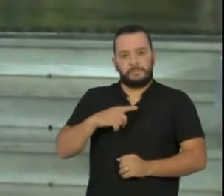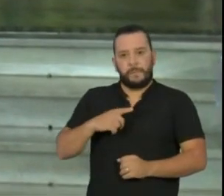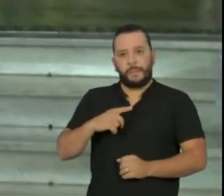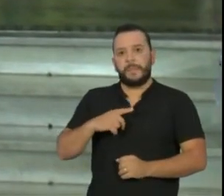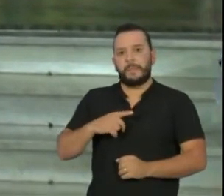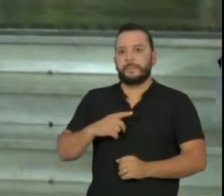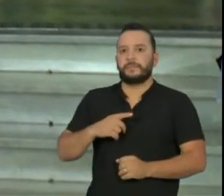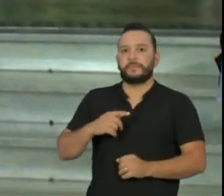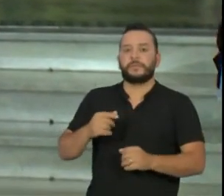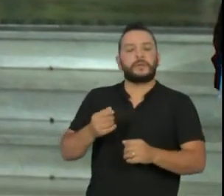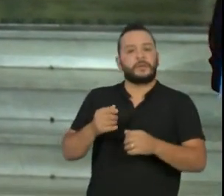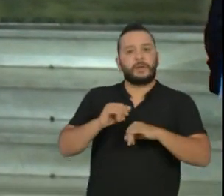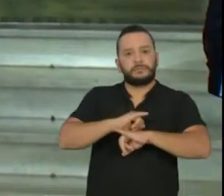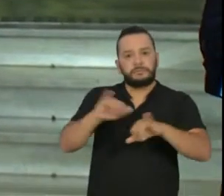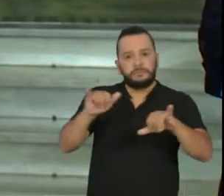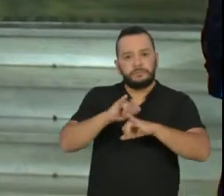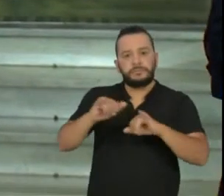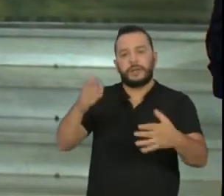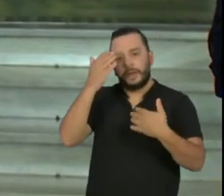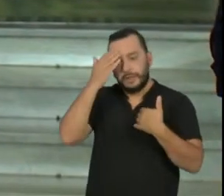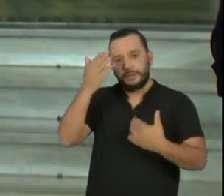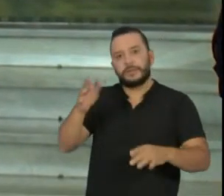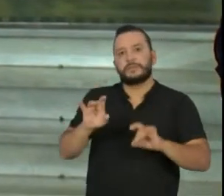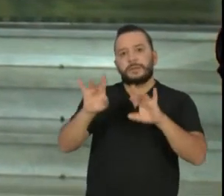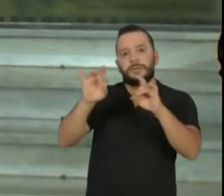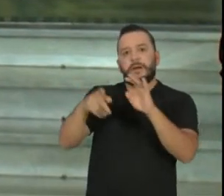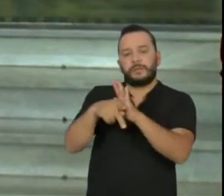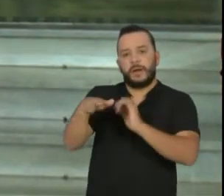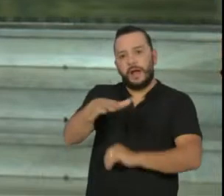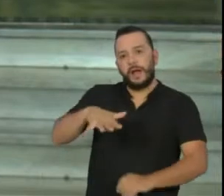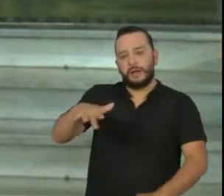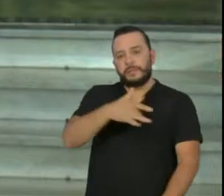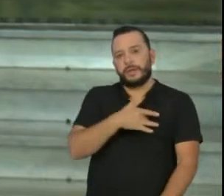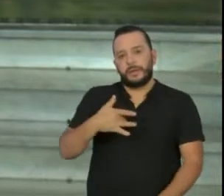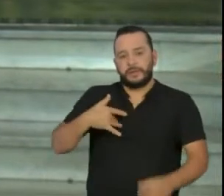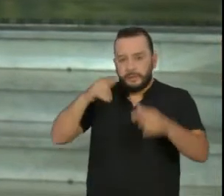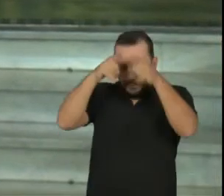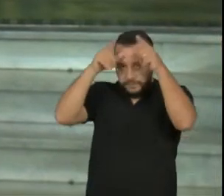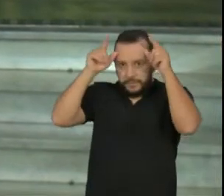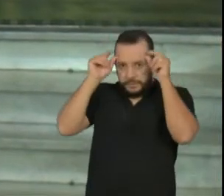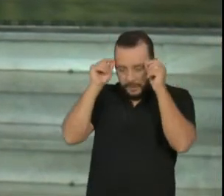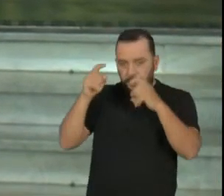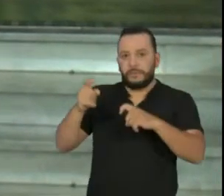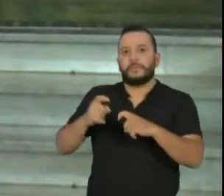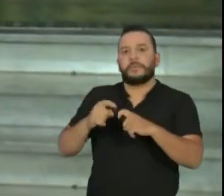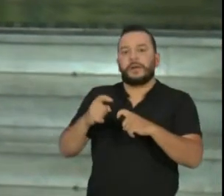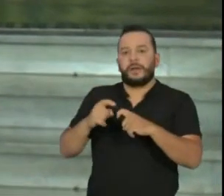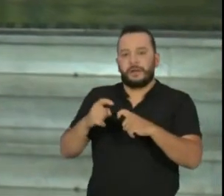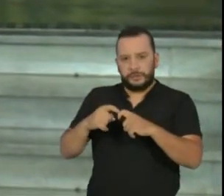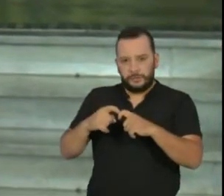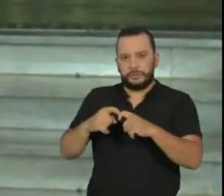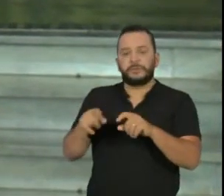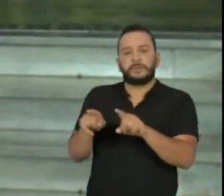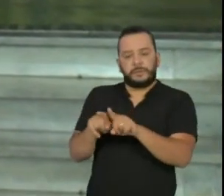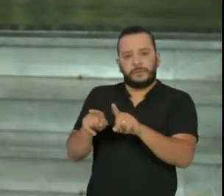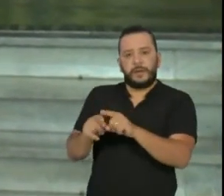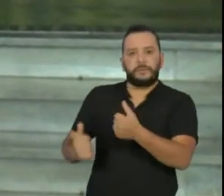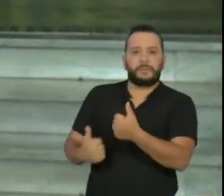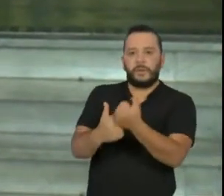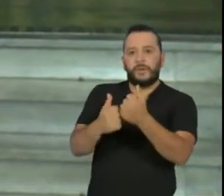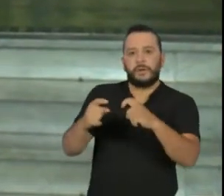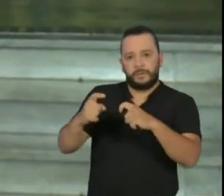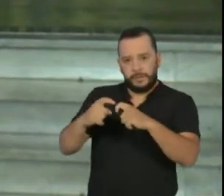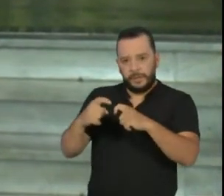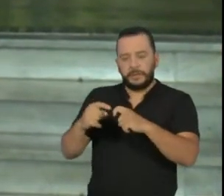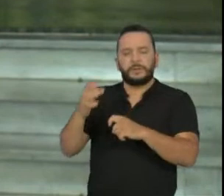um agradecimento especial ao setor médico, aos enfermeiros, médicos, paramédicos e aqueles